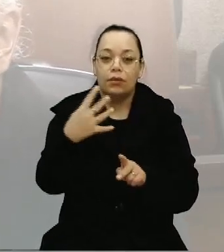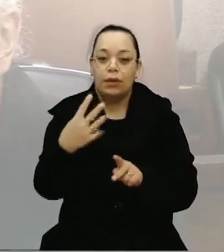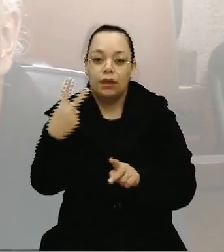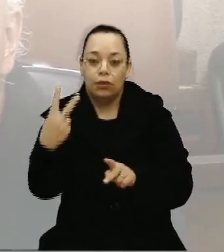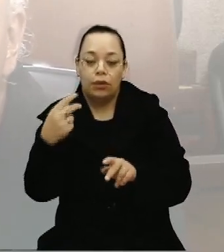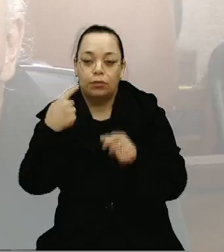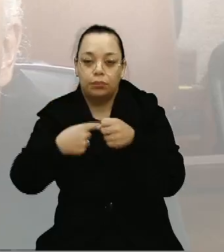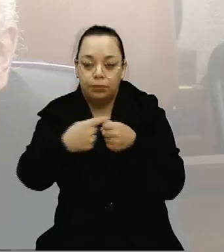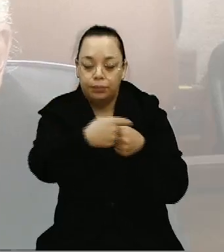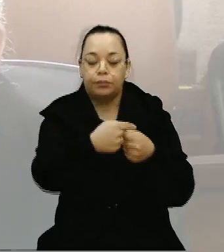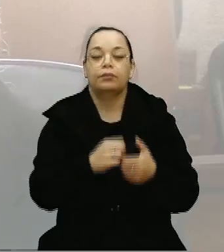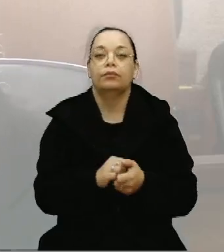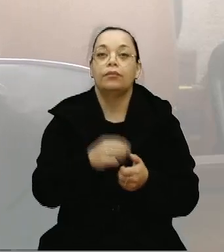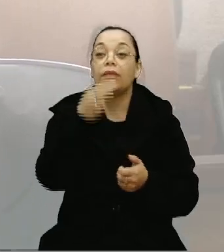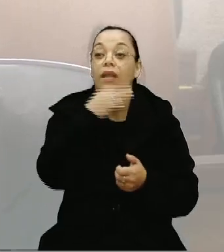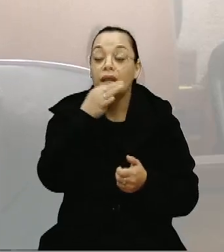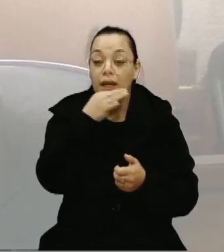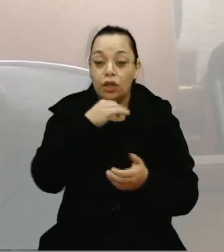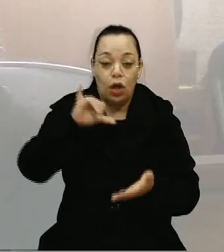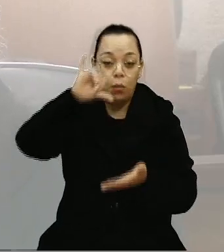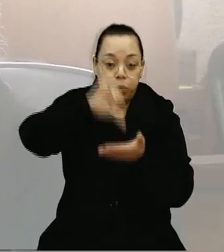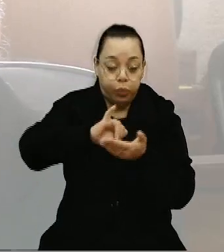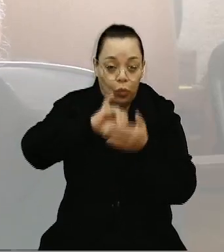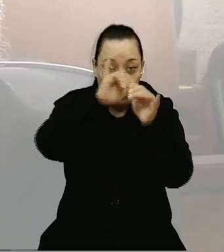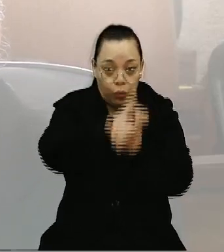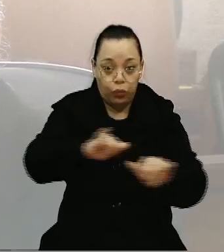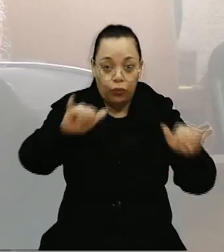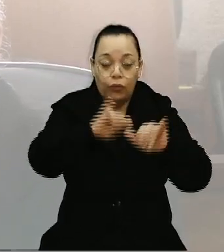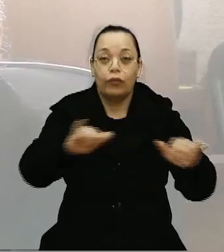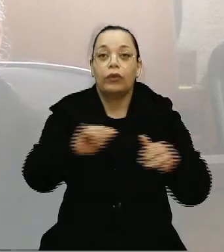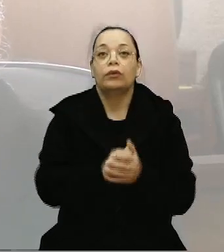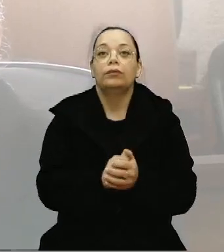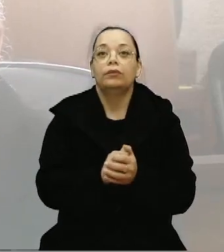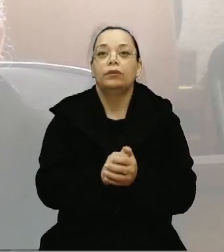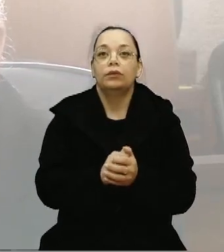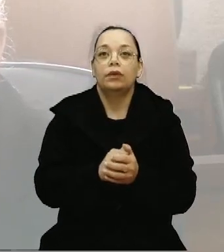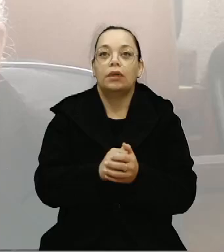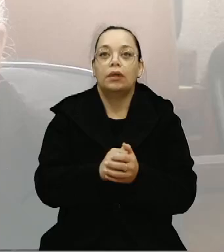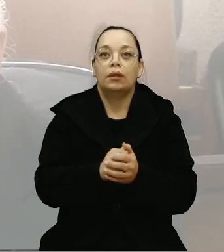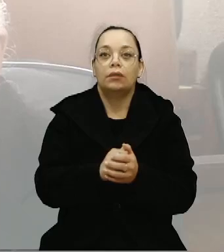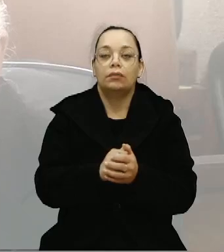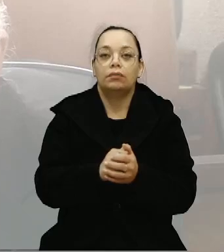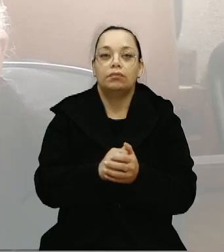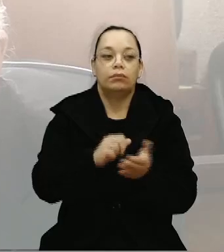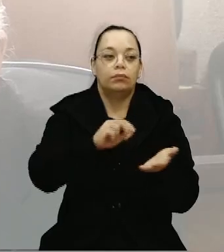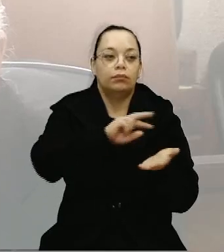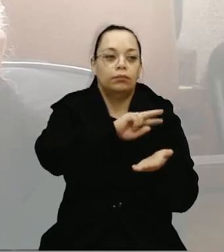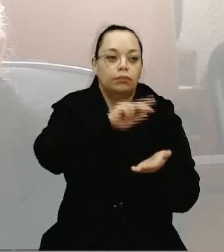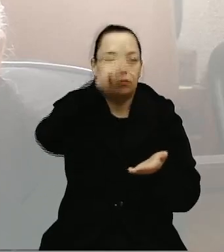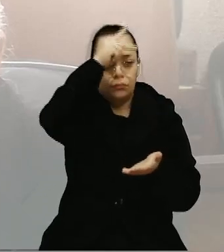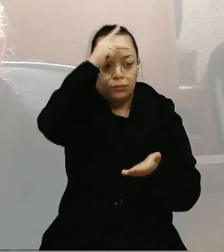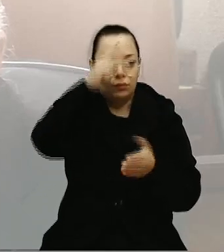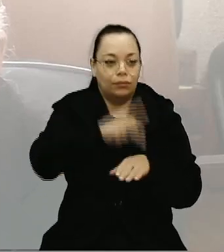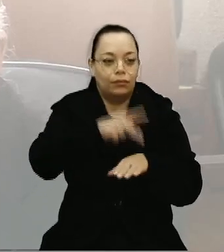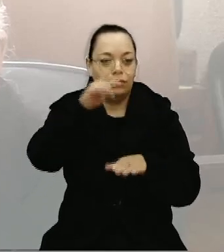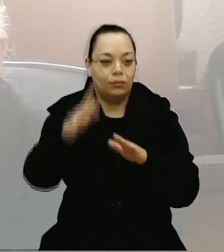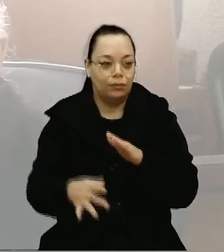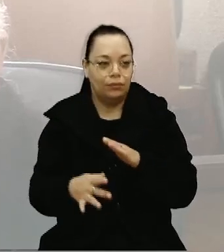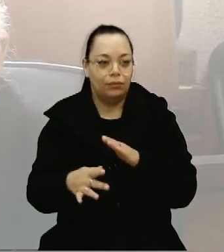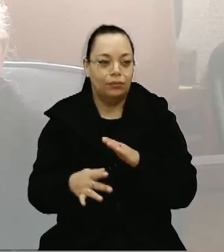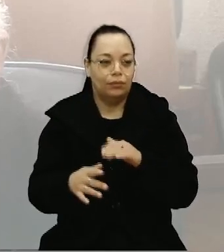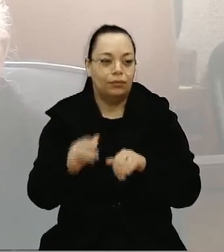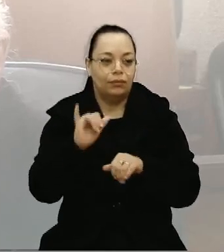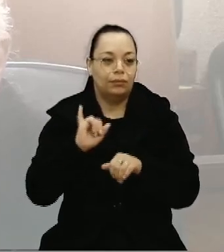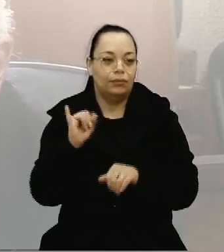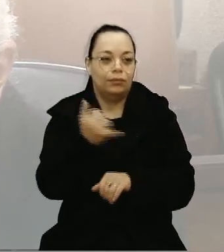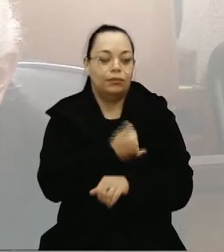municípios. Caxias é a sede geradora e as demais compõem a Rede Mais Nova são Garibaldi, Pelotas, Passo Fundo, Sarandi, Vacaria, Lagoa Vermelha,